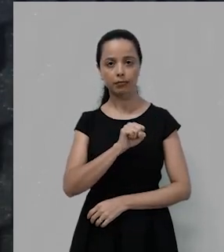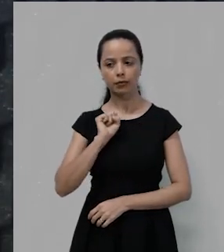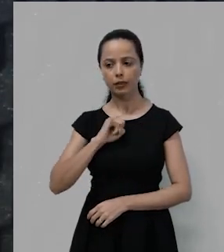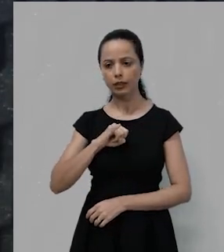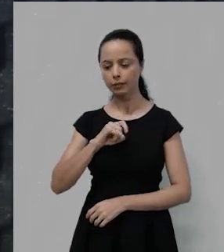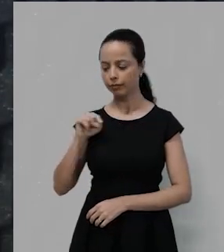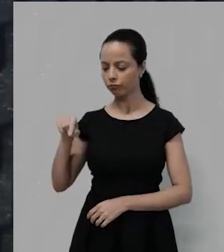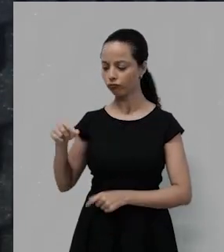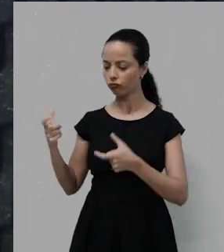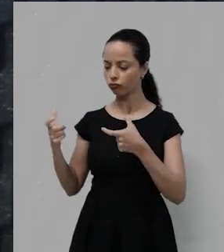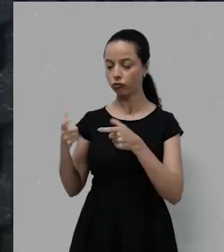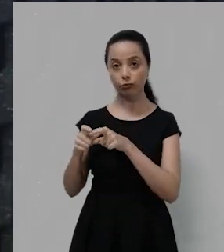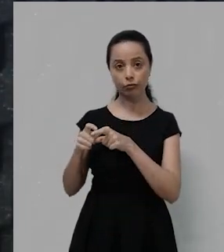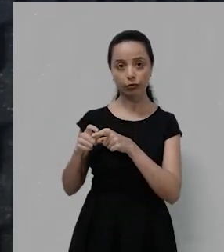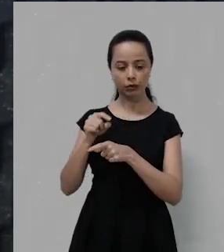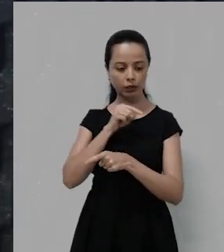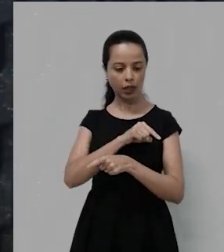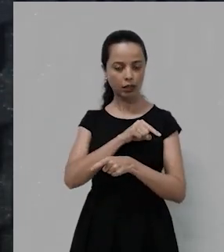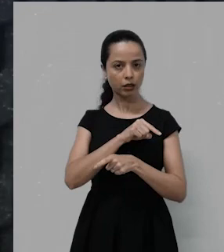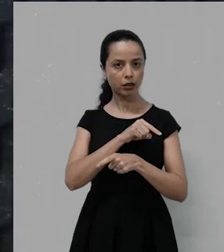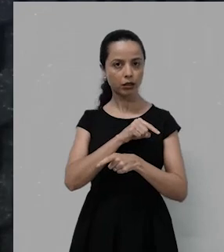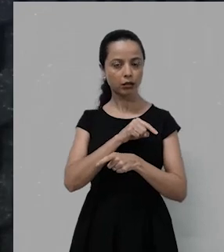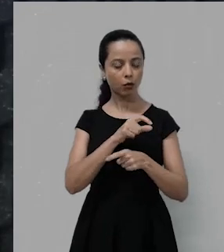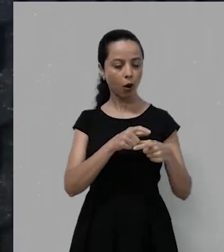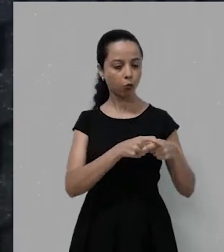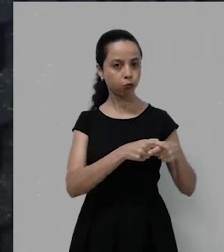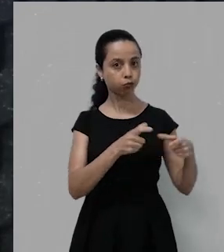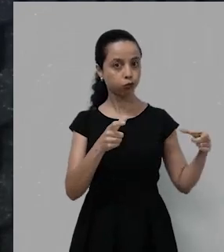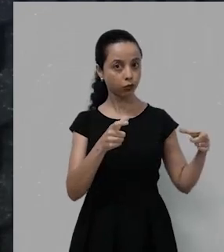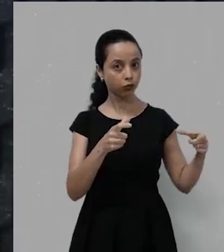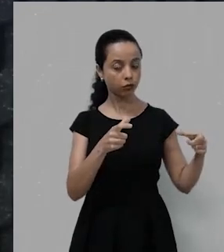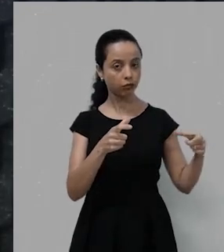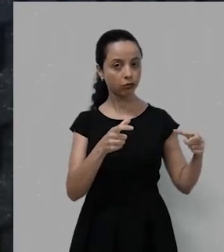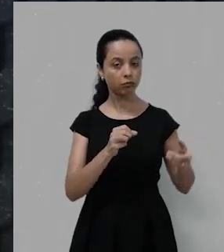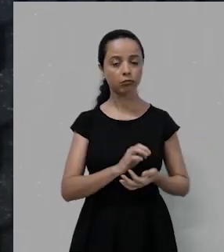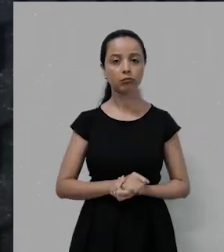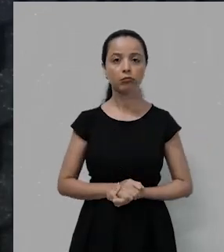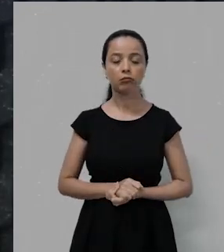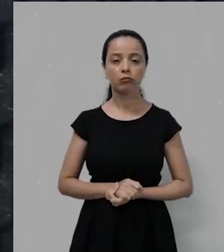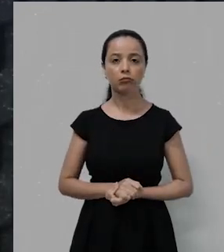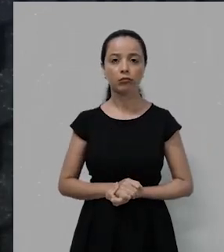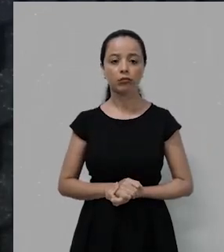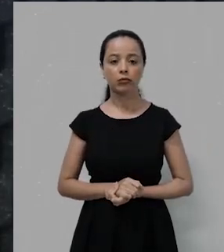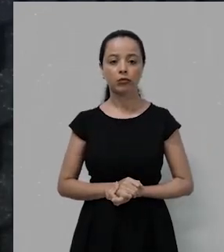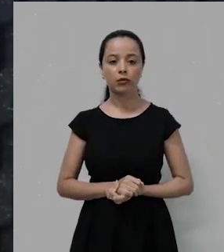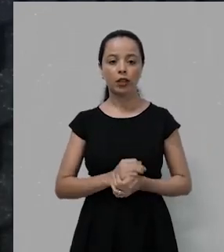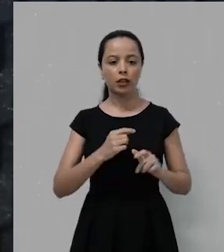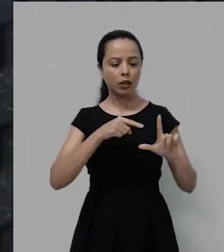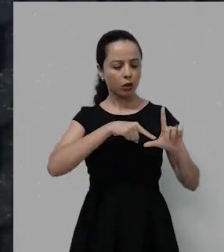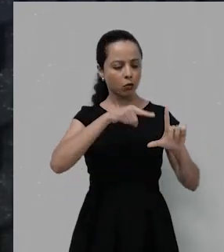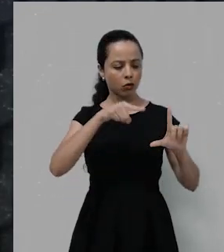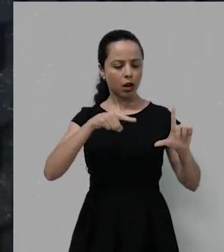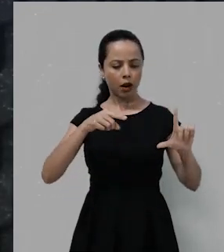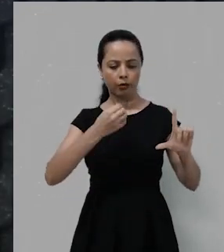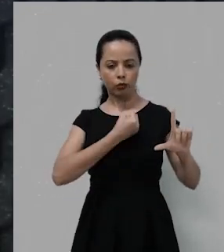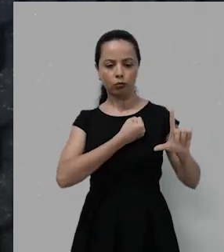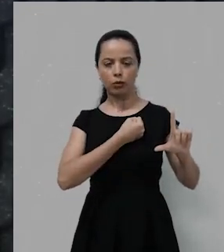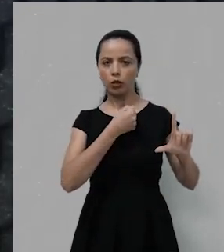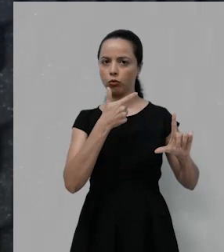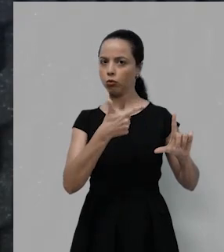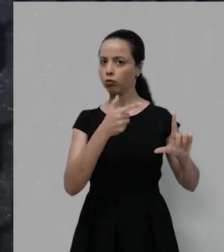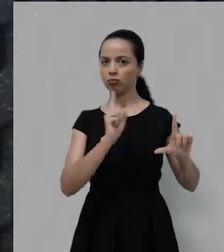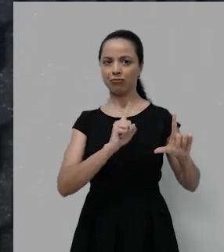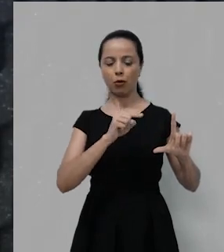dos predadores, as presas vão aumentar. Então, eu não posso dizer que é o gráfico 2, porque o gráfico 2